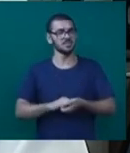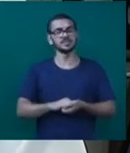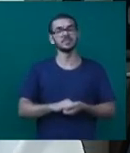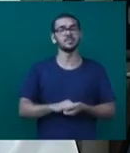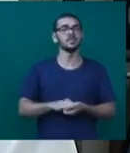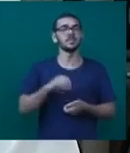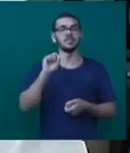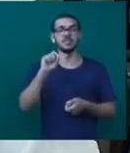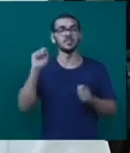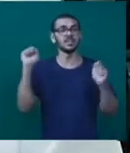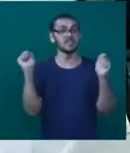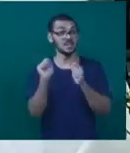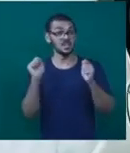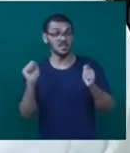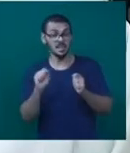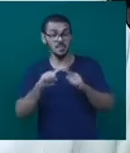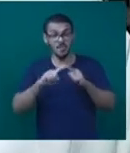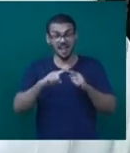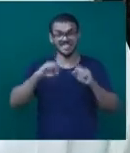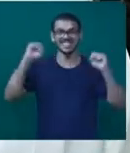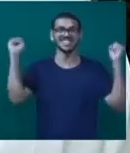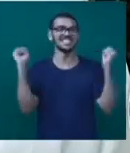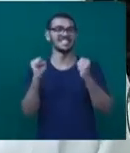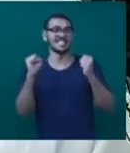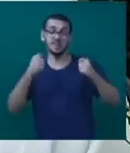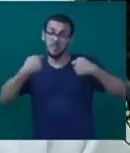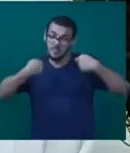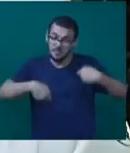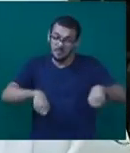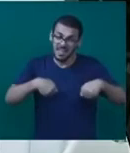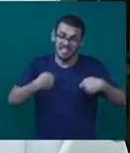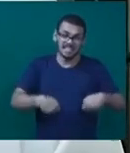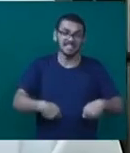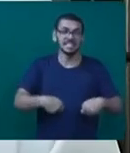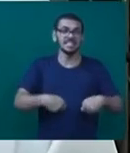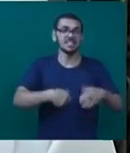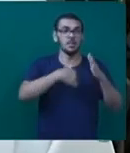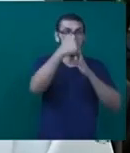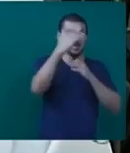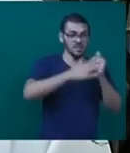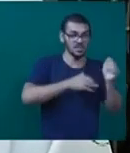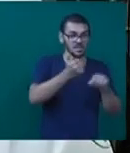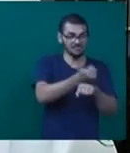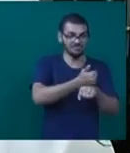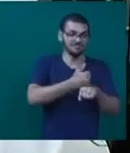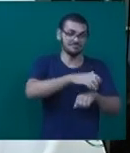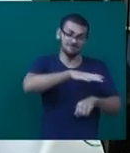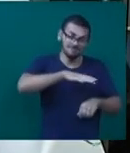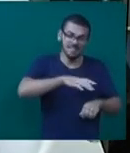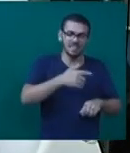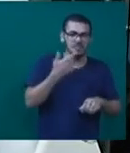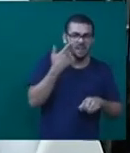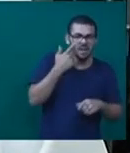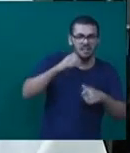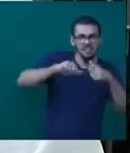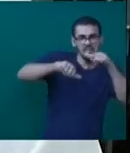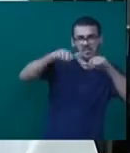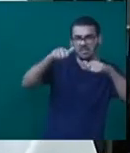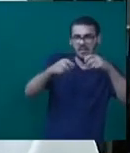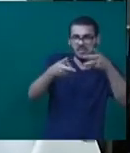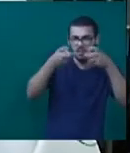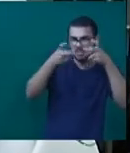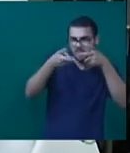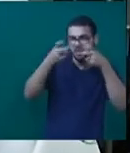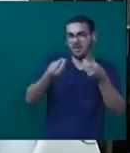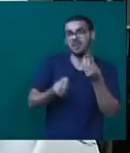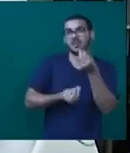os exercícios. Esses exercícios devem ser determinados por um profissional experiente que vai analisar a postura